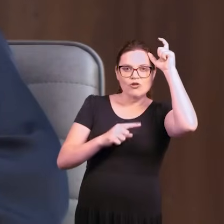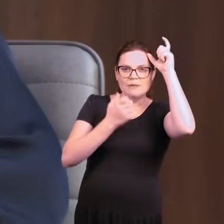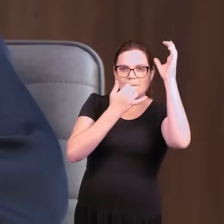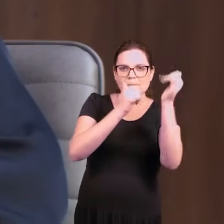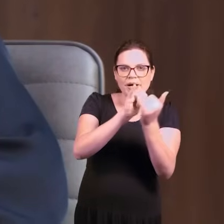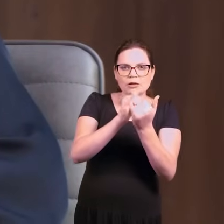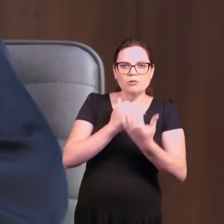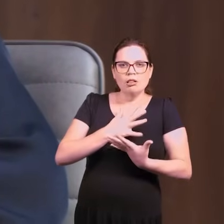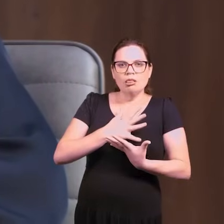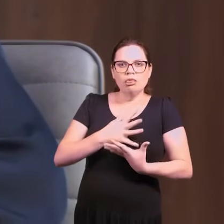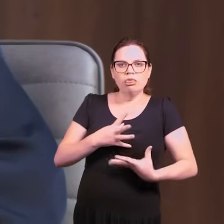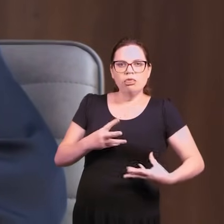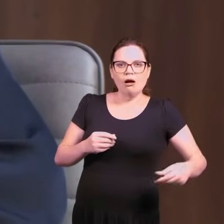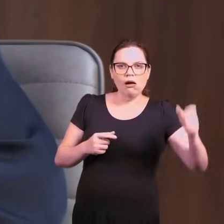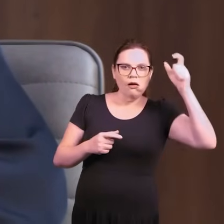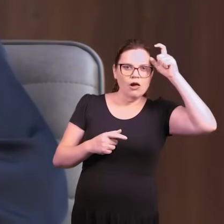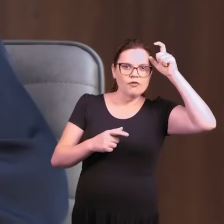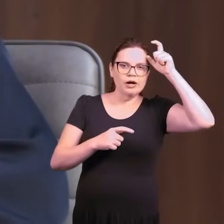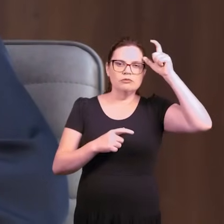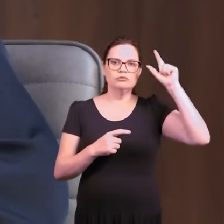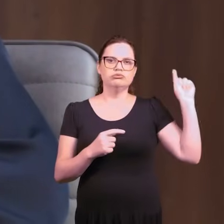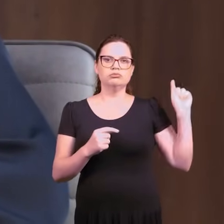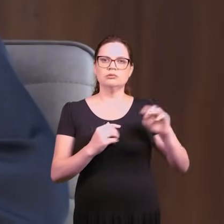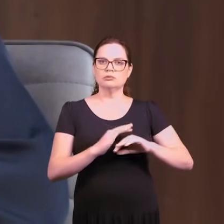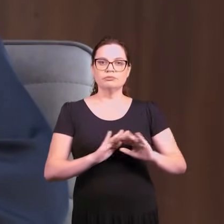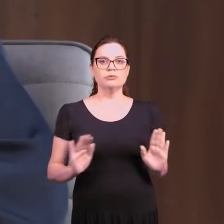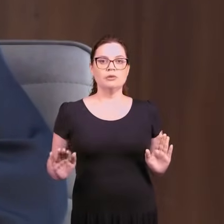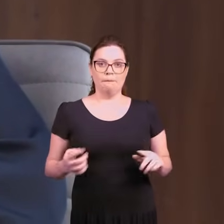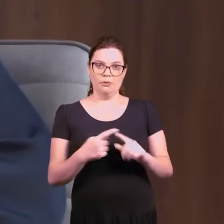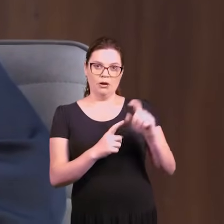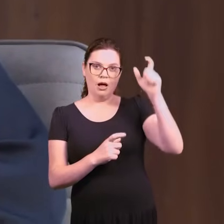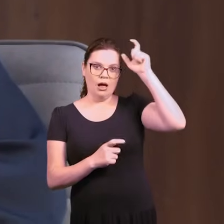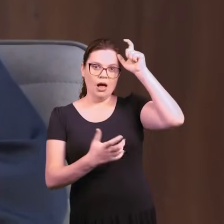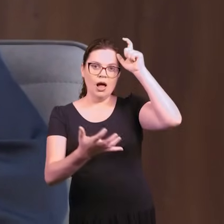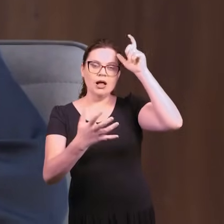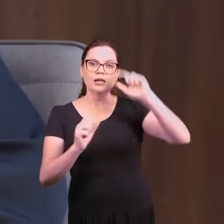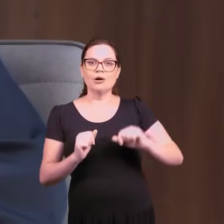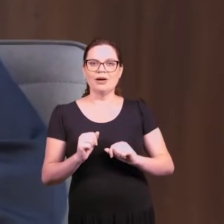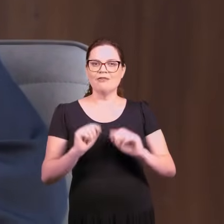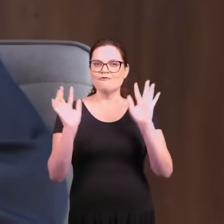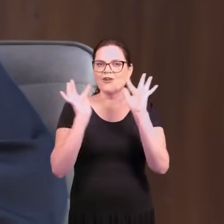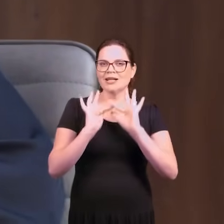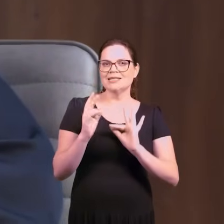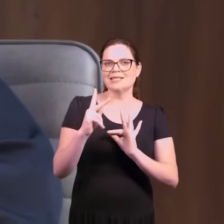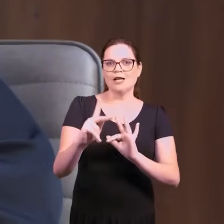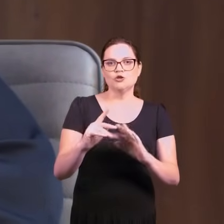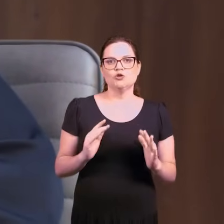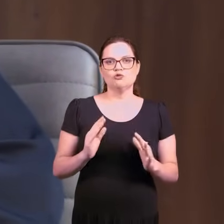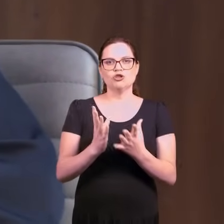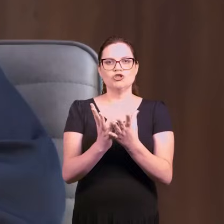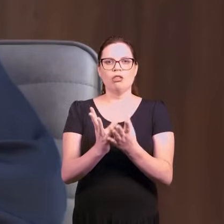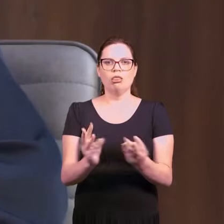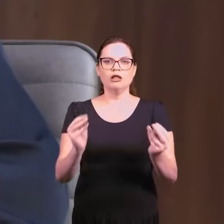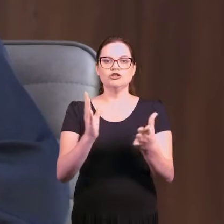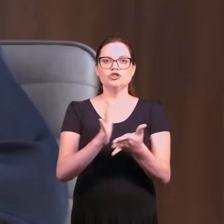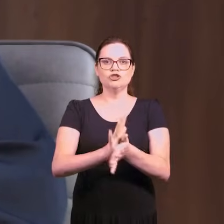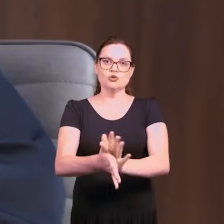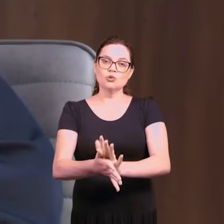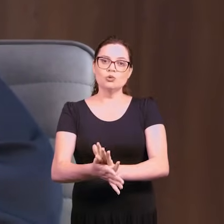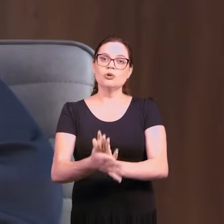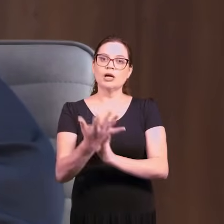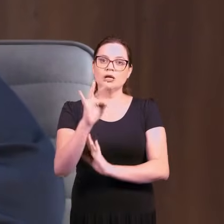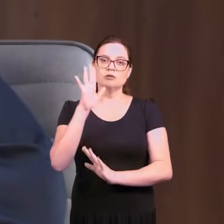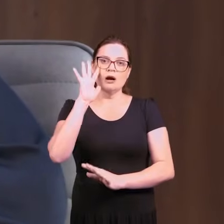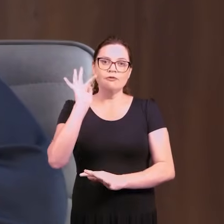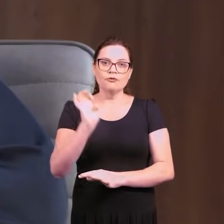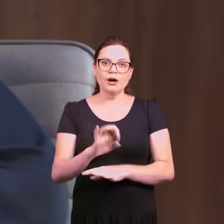aquilo que ele veio fazer, que é matar a tua alegria, roubar a fé, a esperança, né?